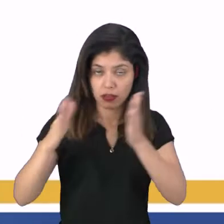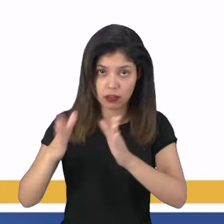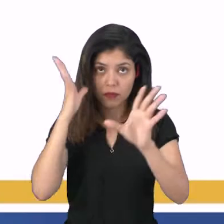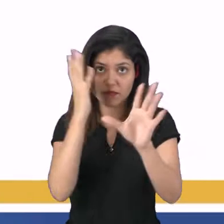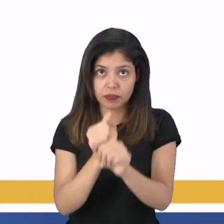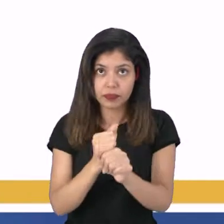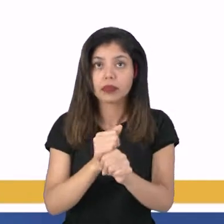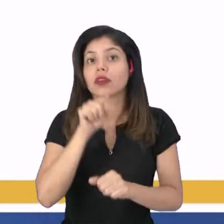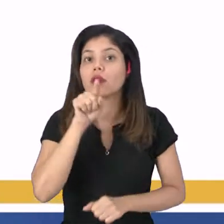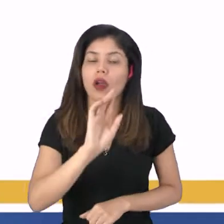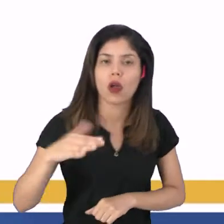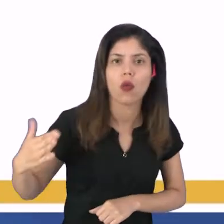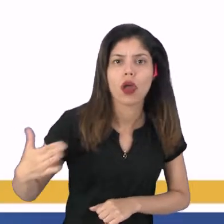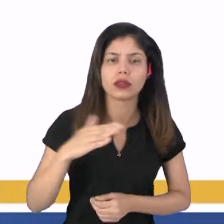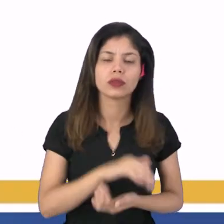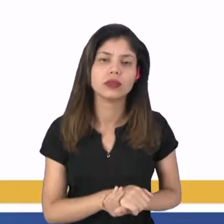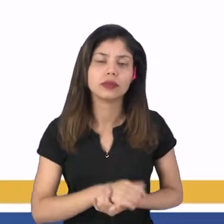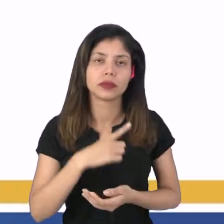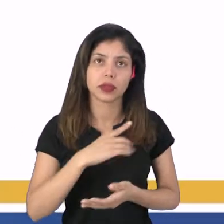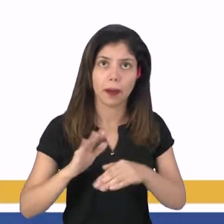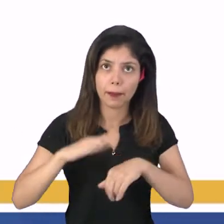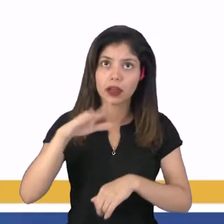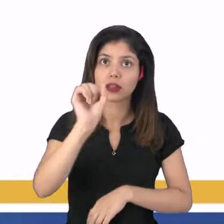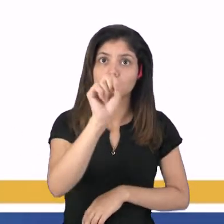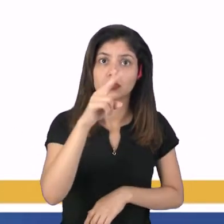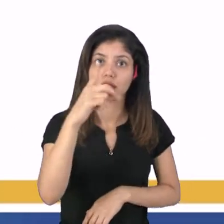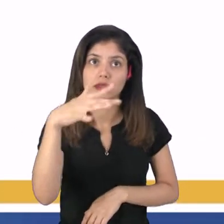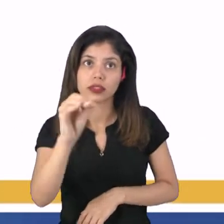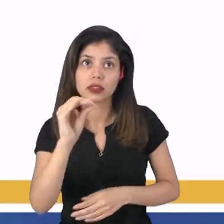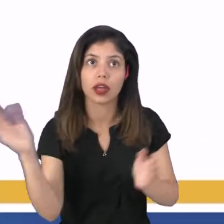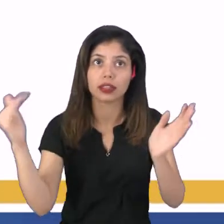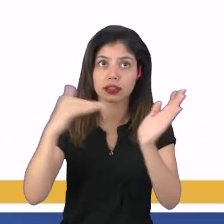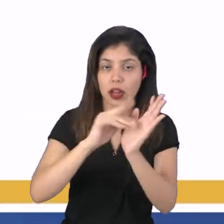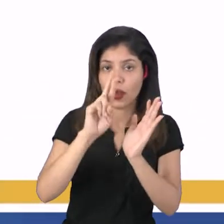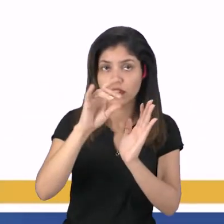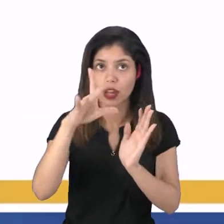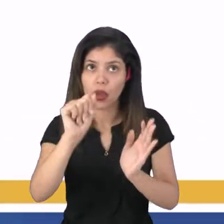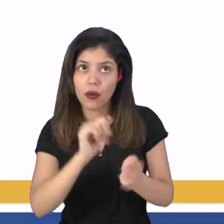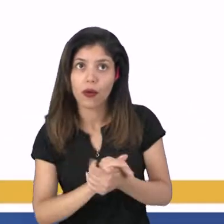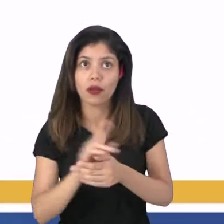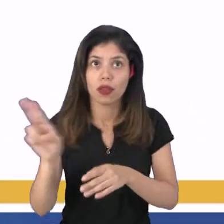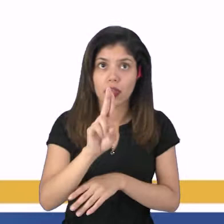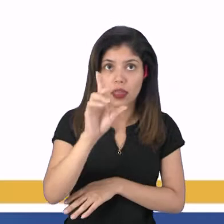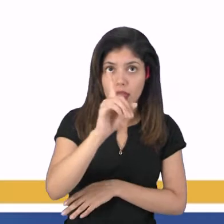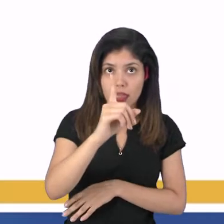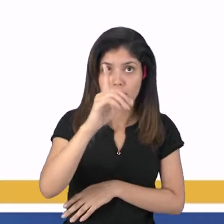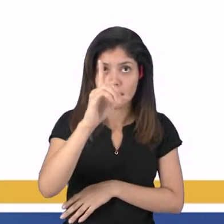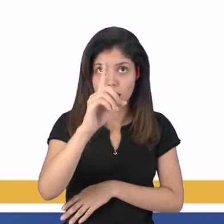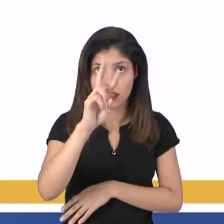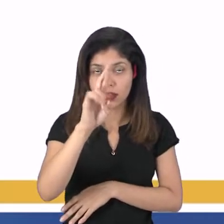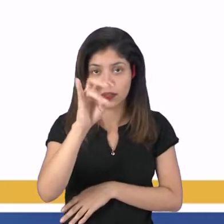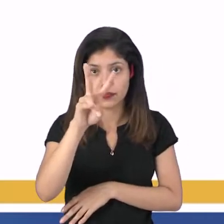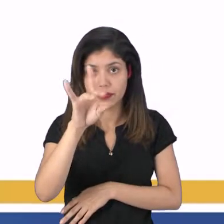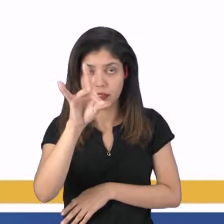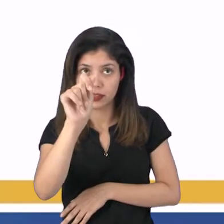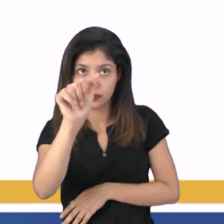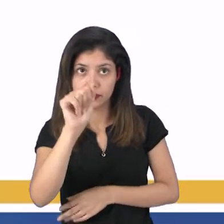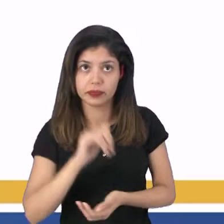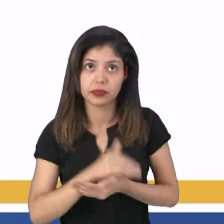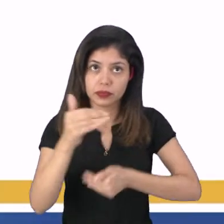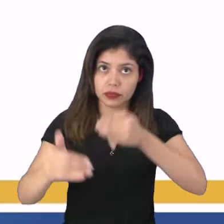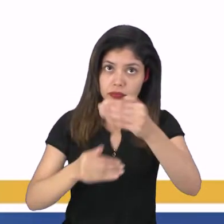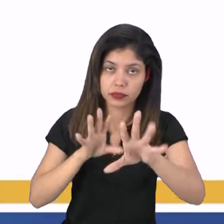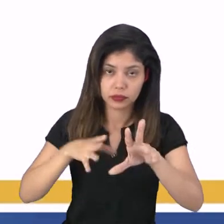do acréscimo, ou seja, quando a gente coloca algo mais, de um sufixo a um radical, são chamadas palavras derivadas.